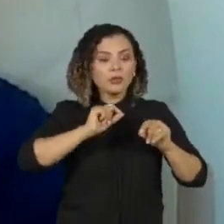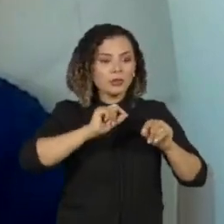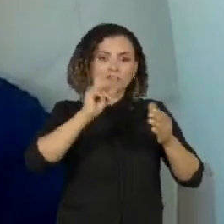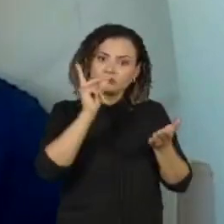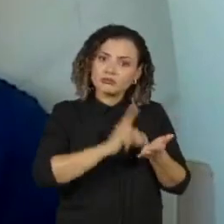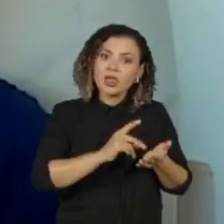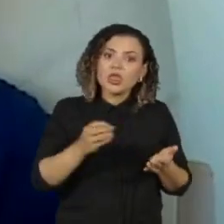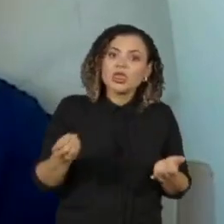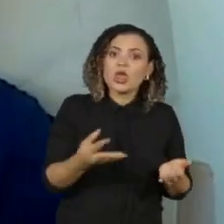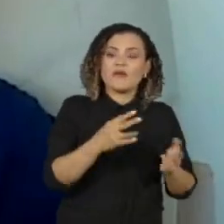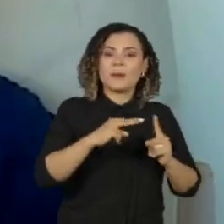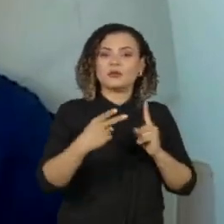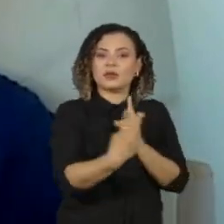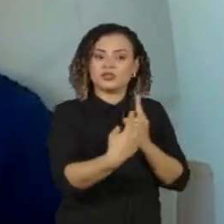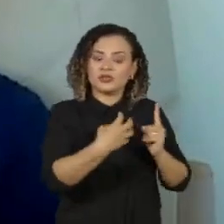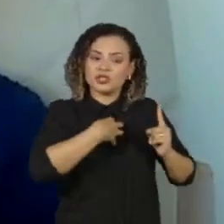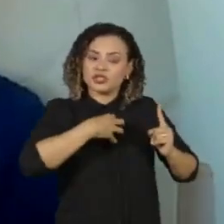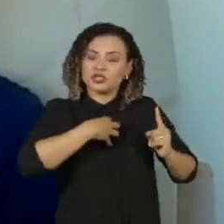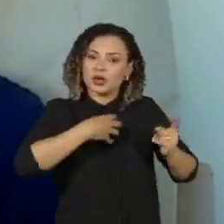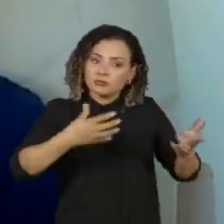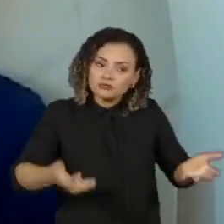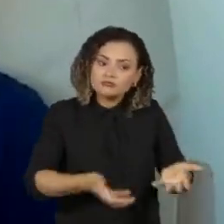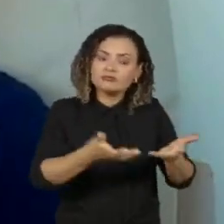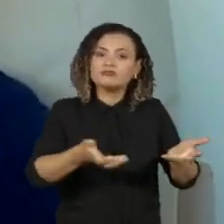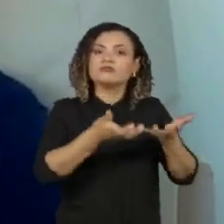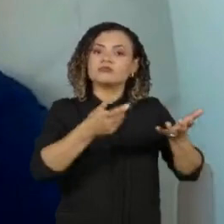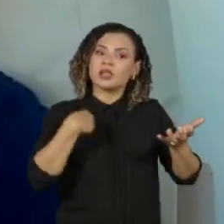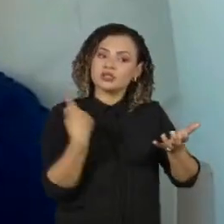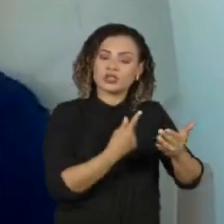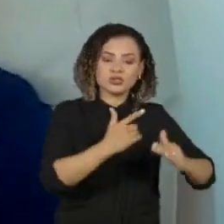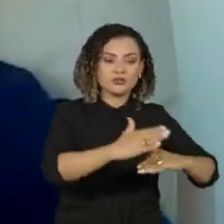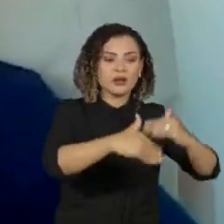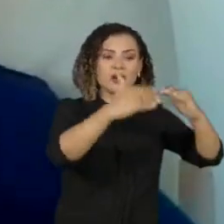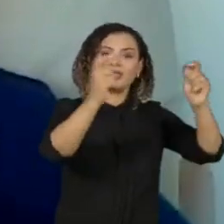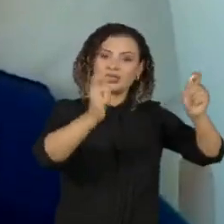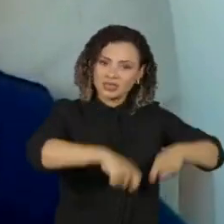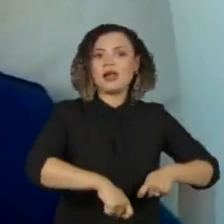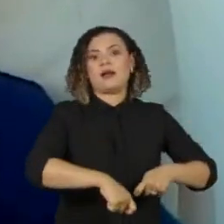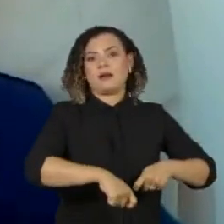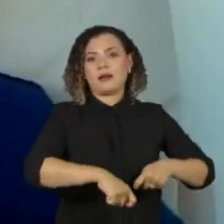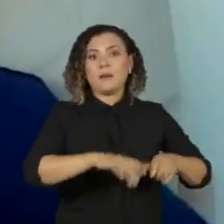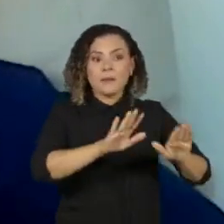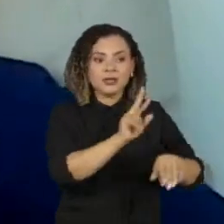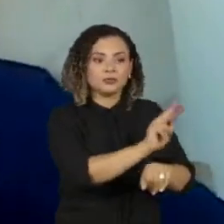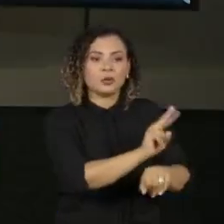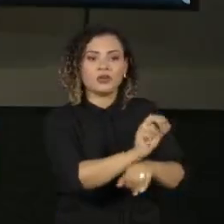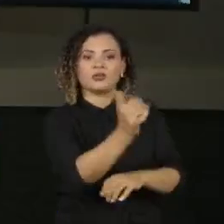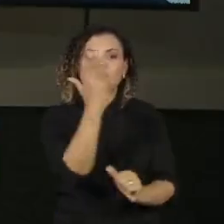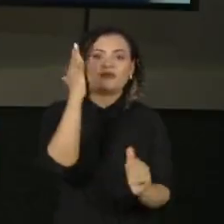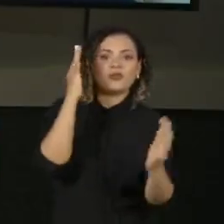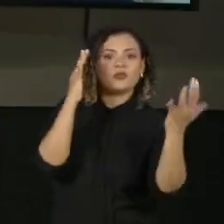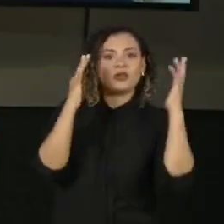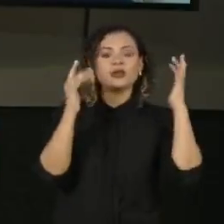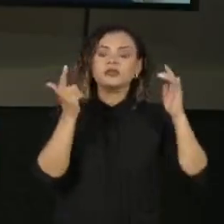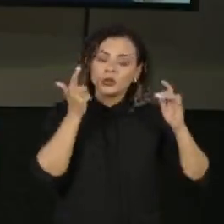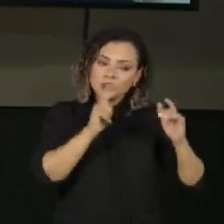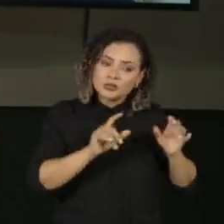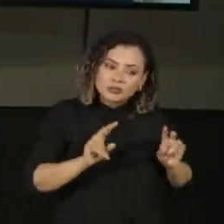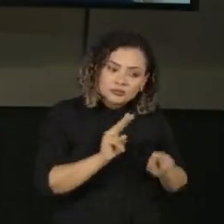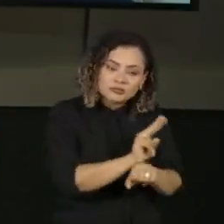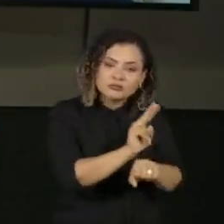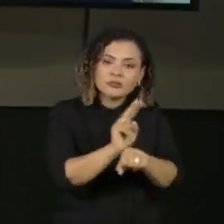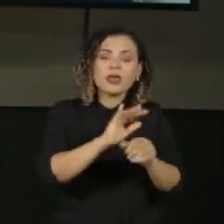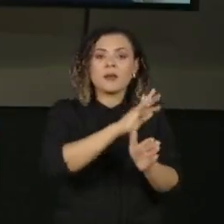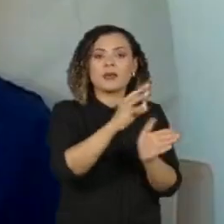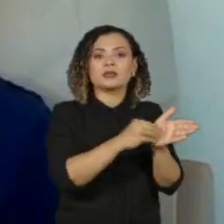uma nova perspectiva, pode permitir que a gente se desenvolva mantendo a floresta e, portanto, garantindo que a Amazônia